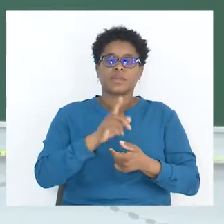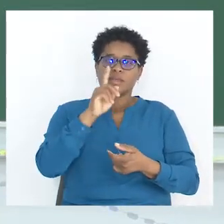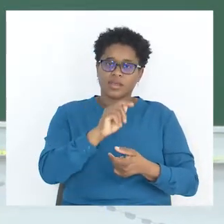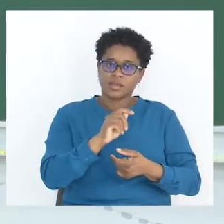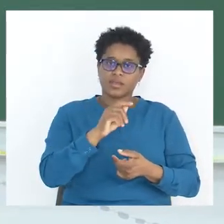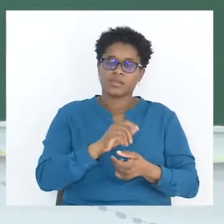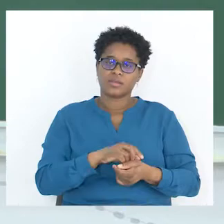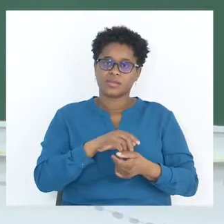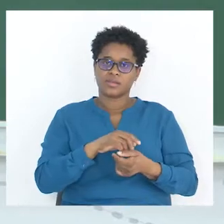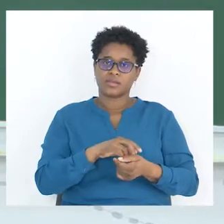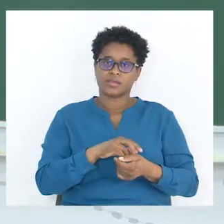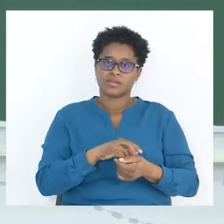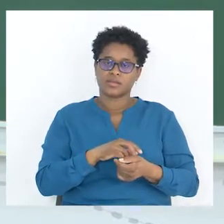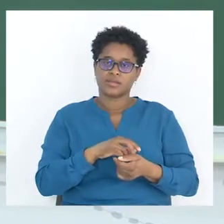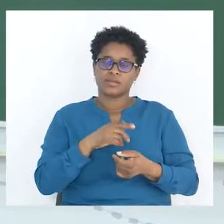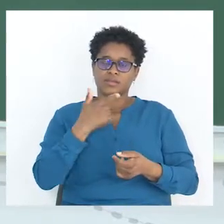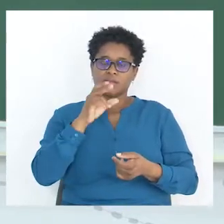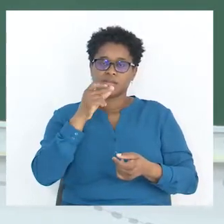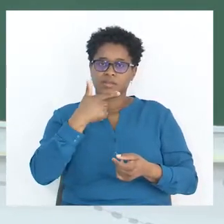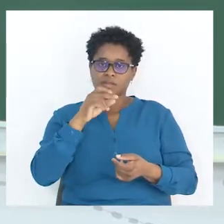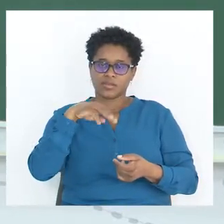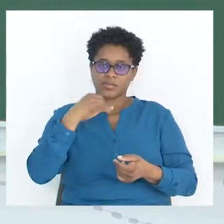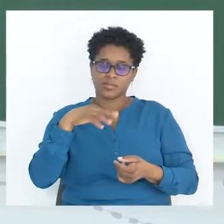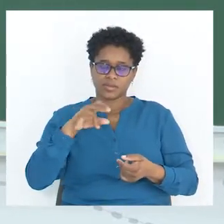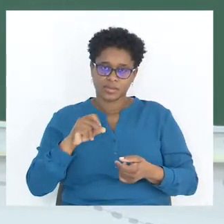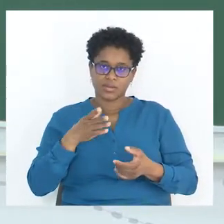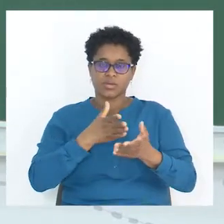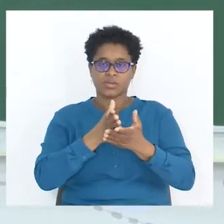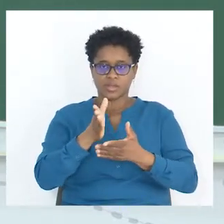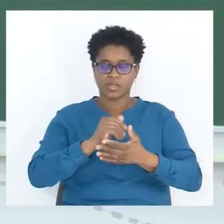e dopamina. É continuidade.